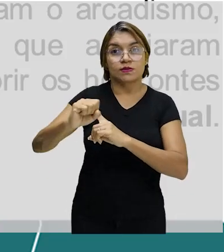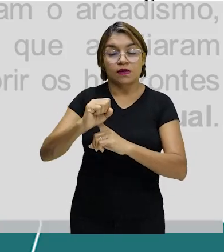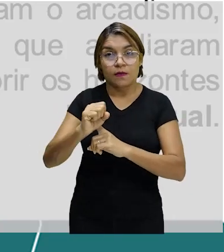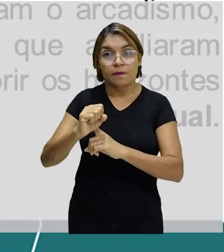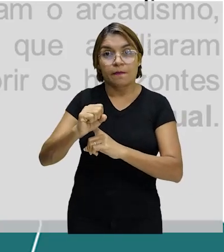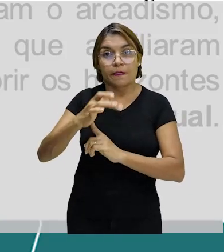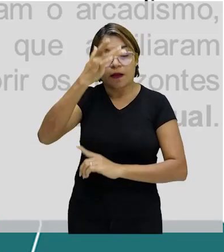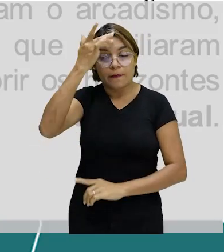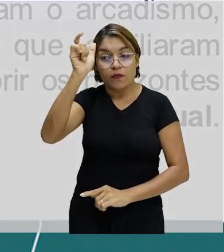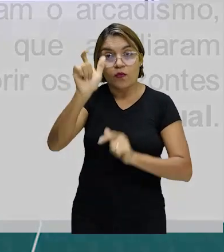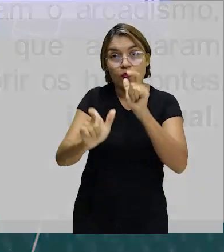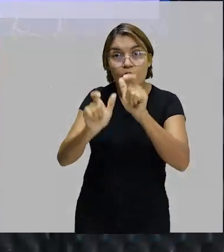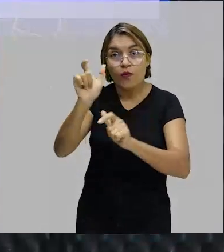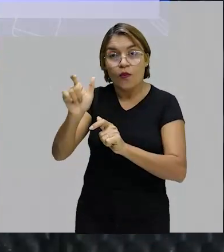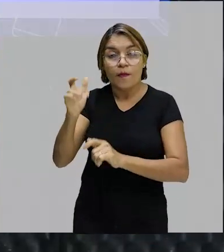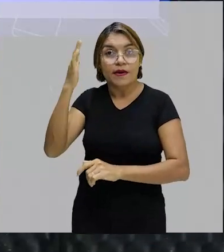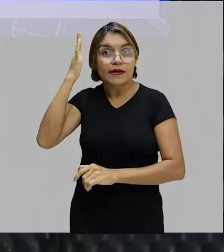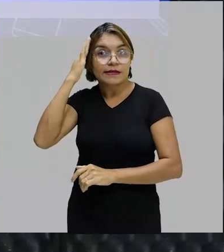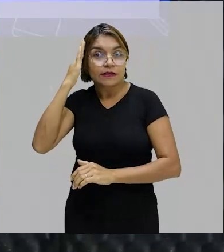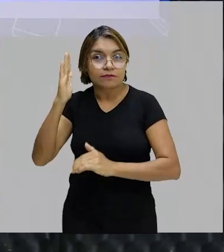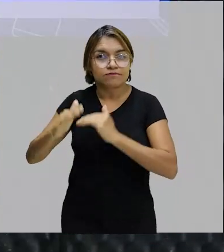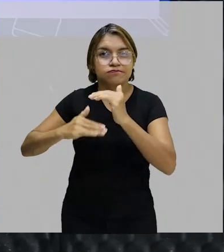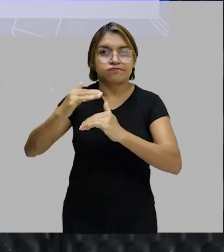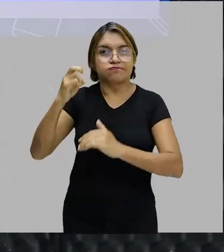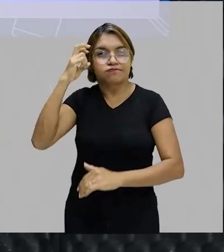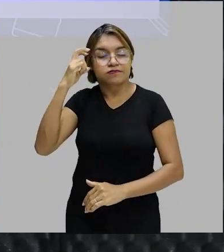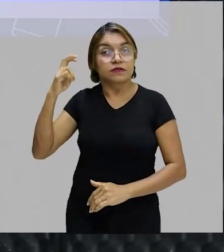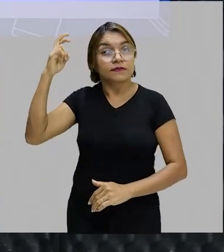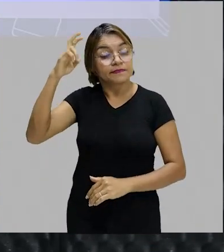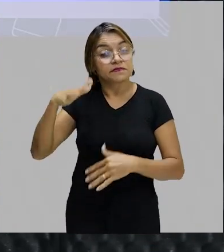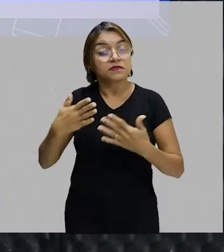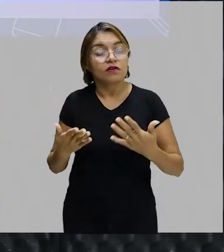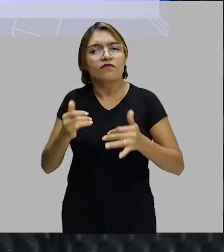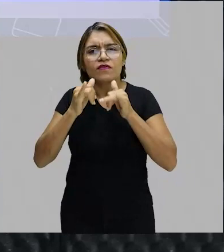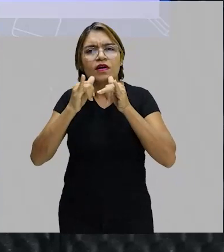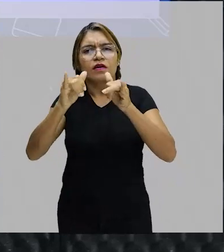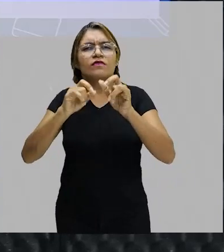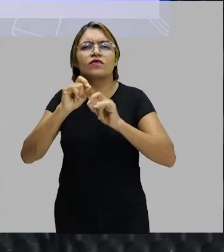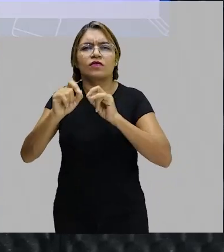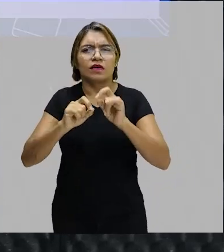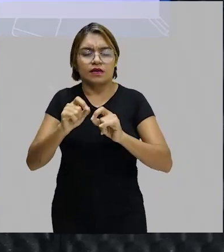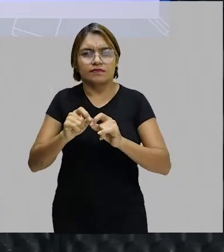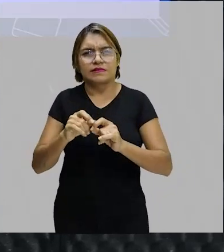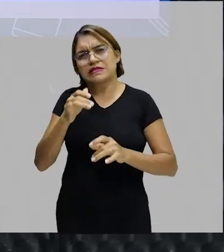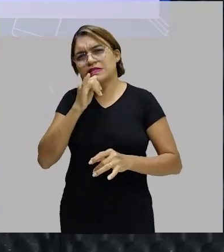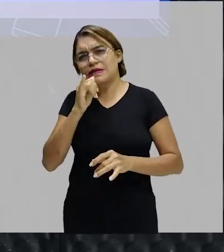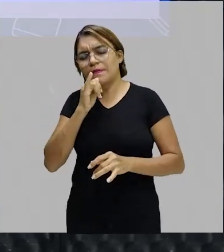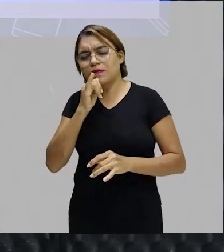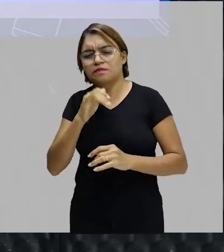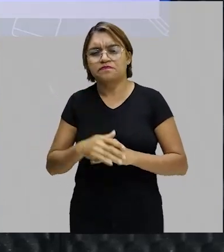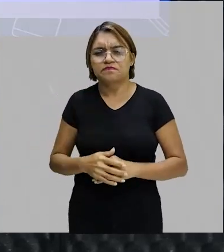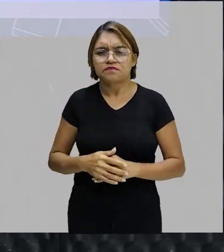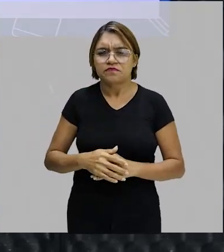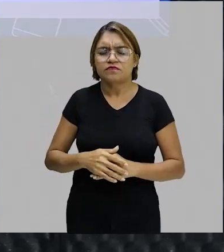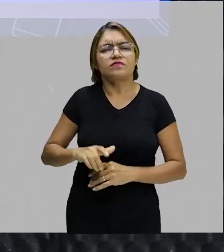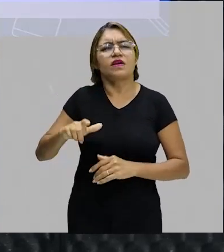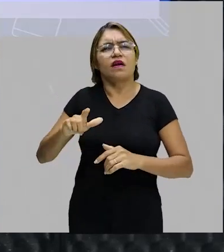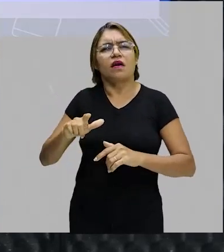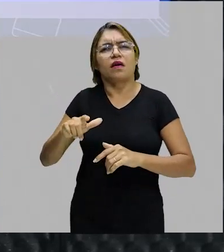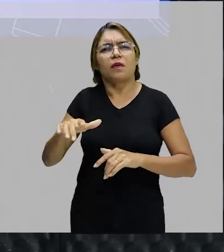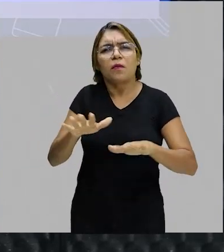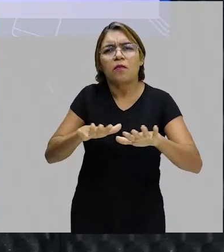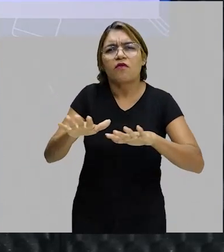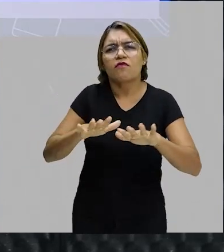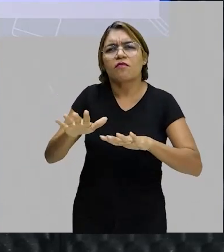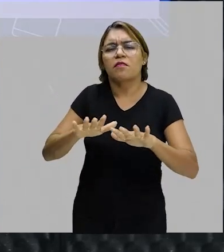horizontes, visando seu próprio progresso intelectual. Então, o que eles diziam? Não, vamos deixar para trás tudo aquilo, aquilo já está antiquado, nós